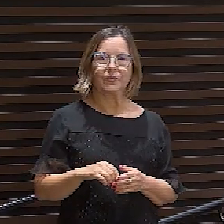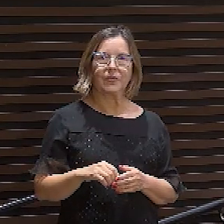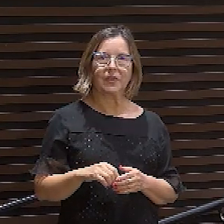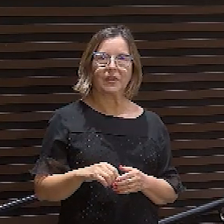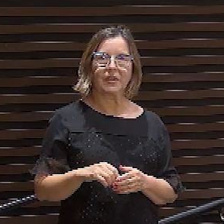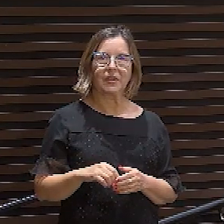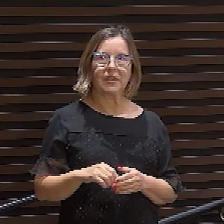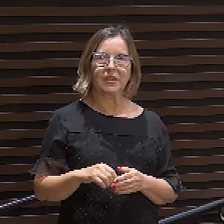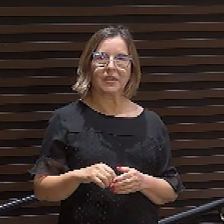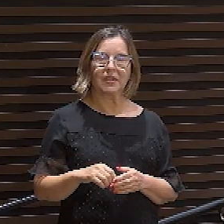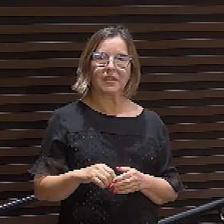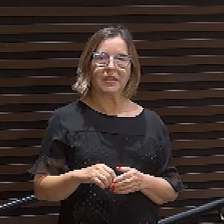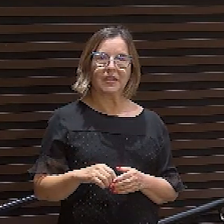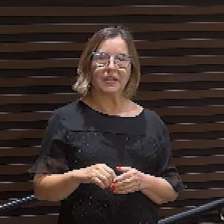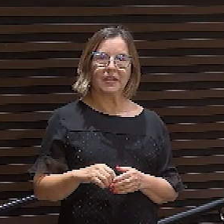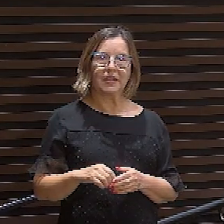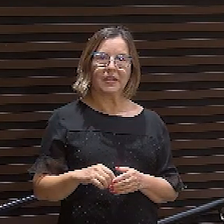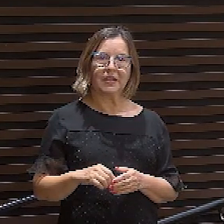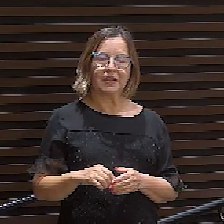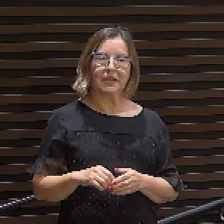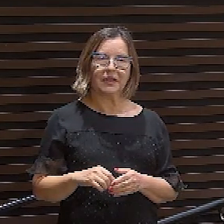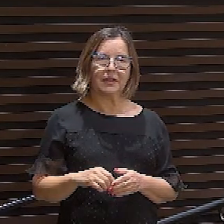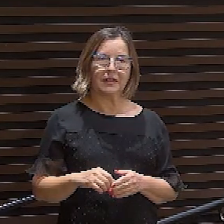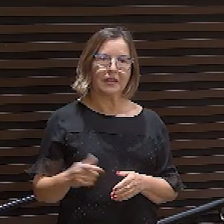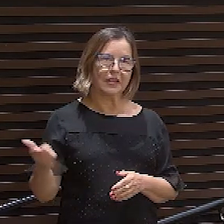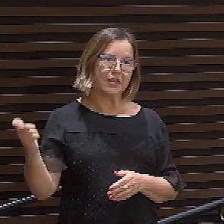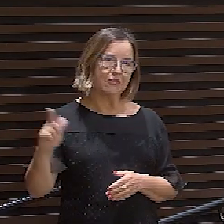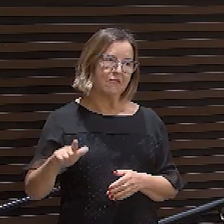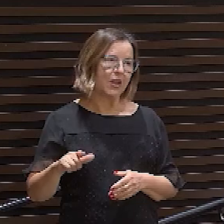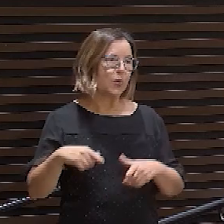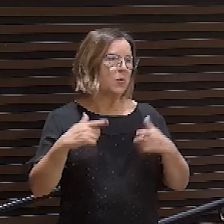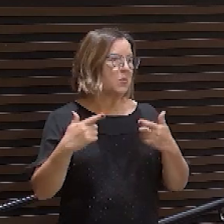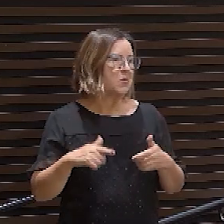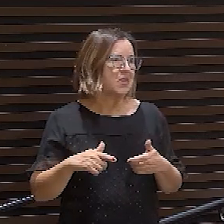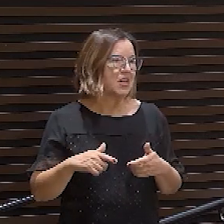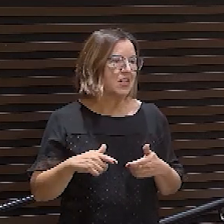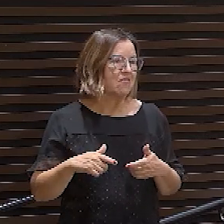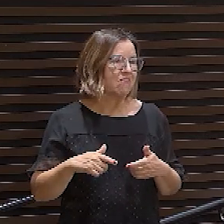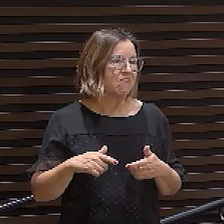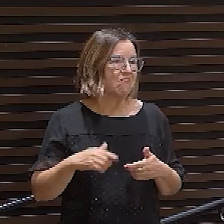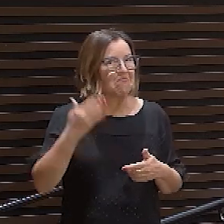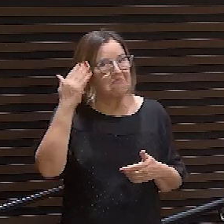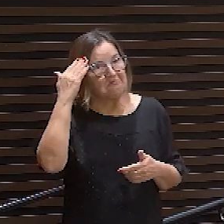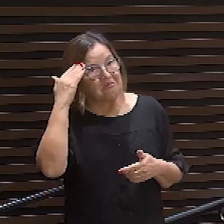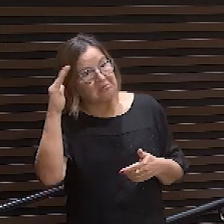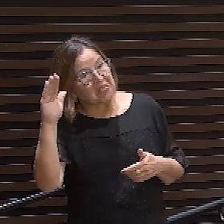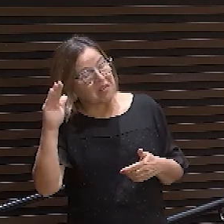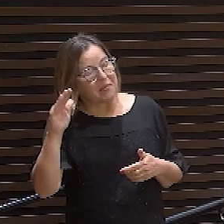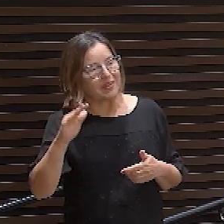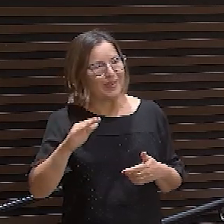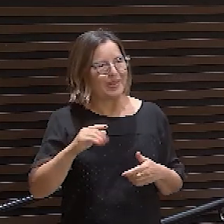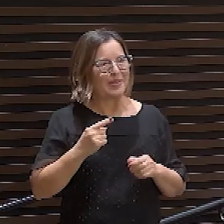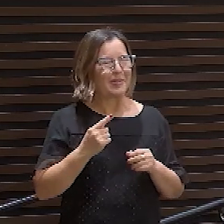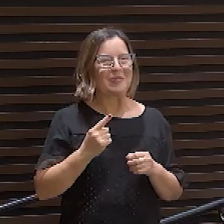e vem para um local que ele não sabe o que é. Sem GPS,